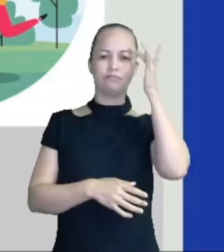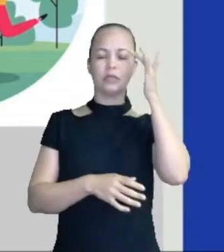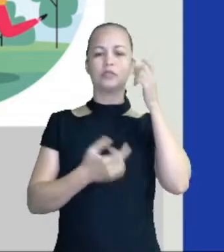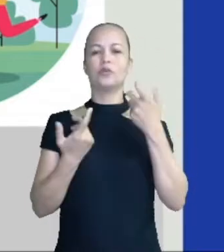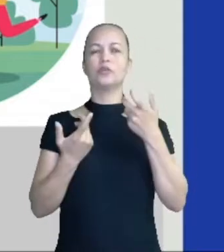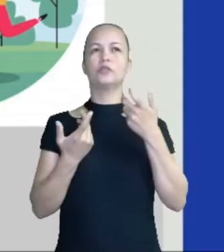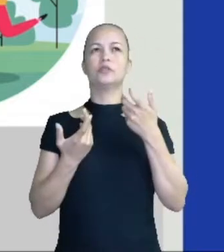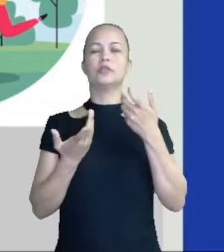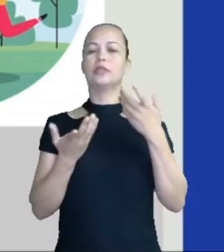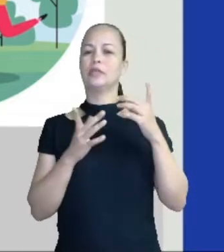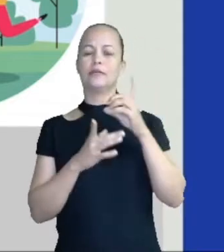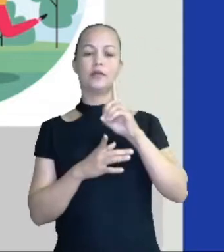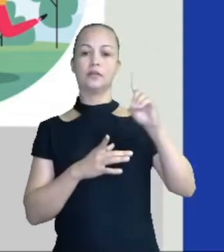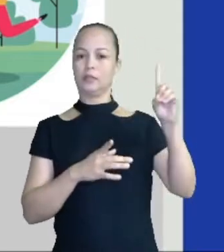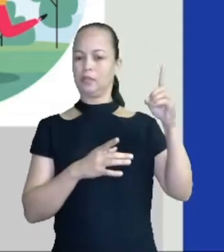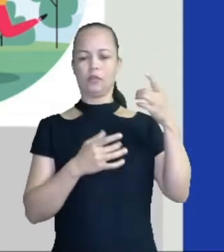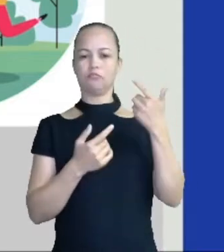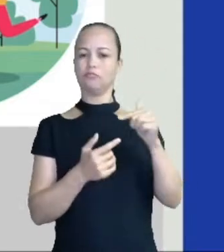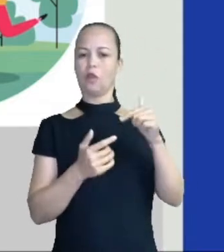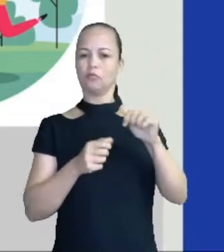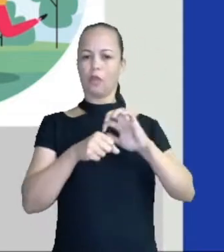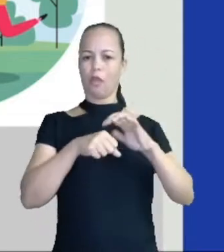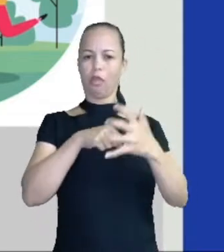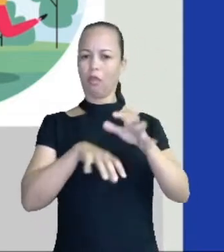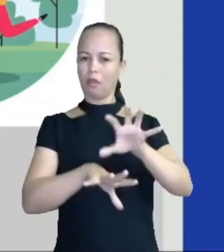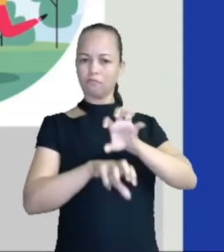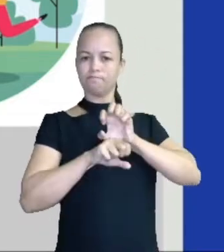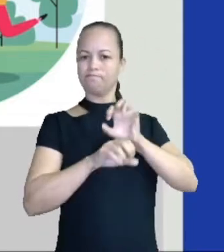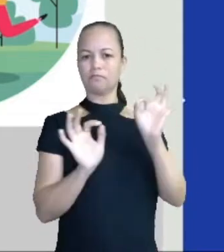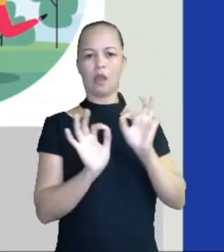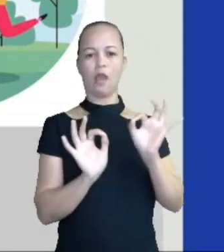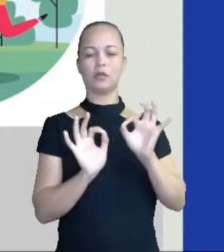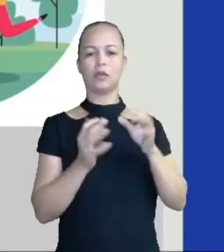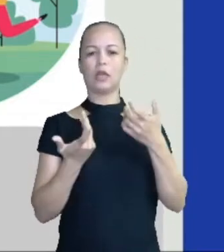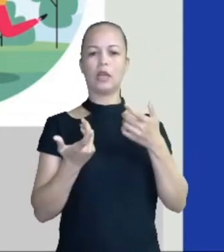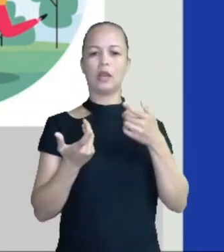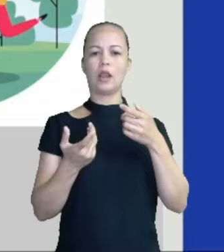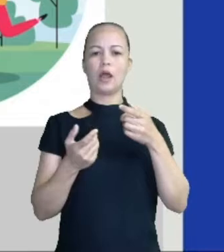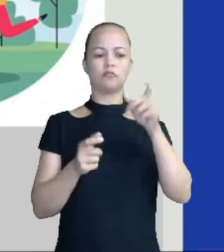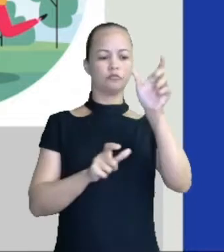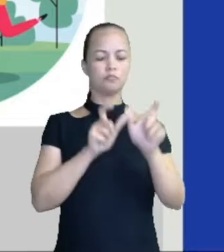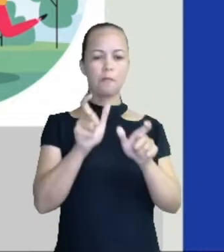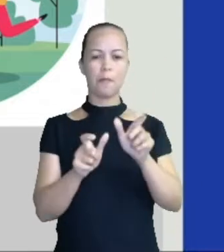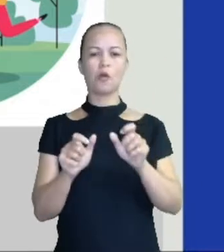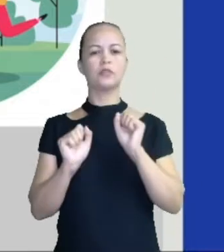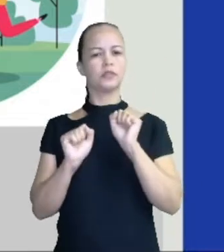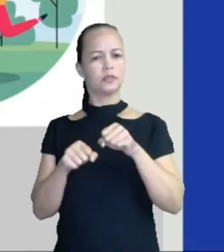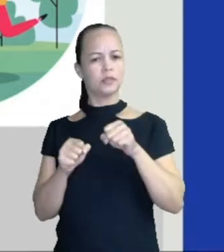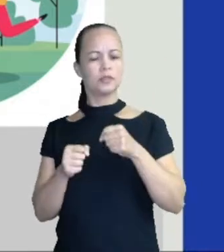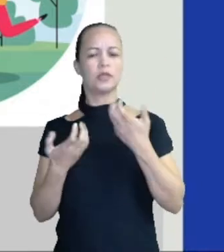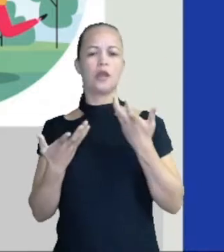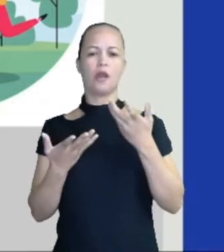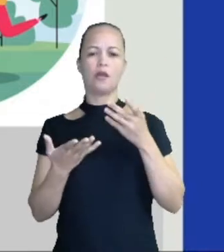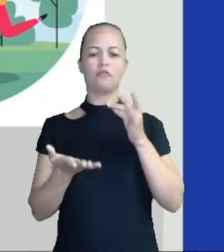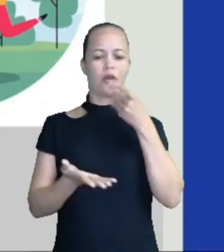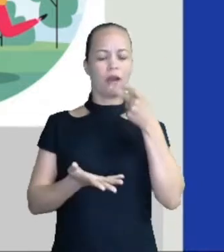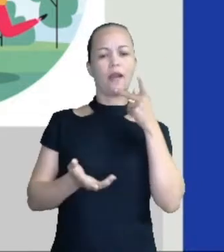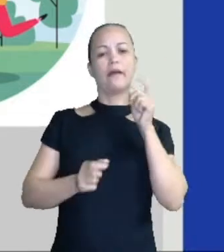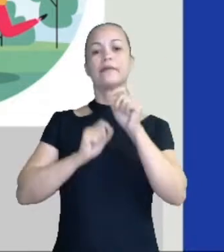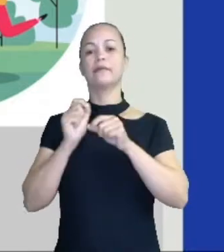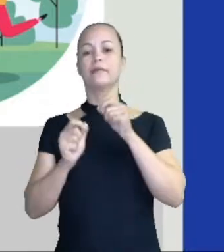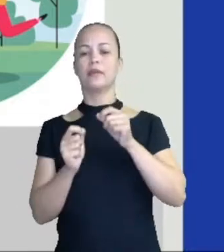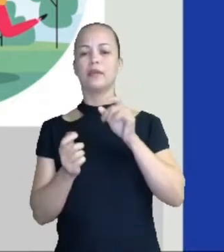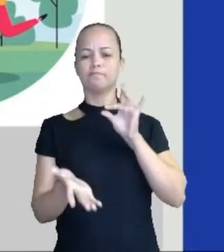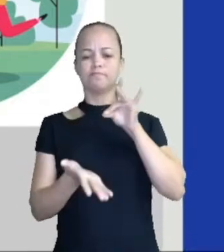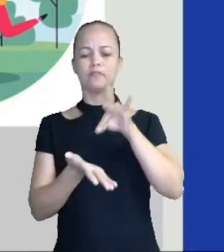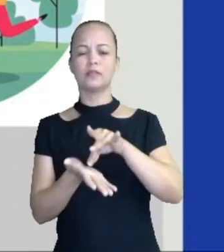que, graças a Deus, não foram contaminadas pelo vírus, elas podem sim afirmar que tiveram o seu estado de saúde